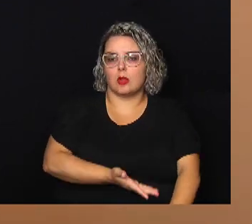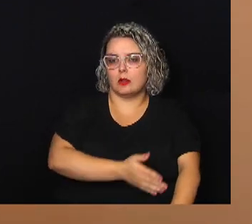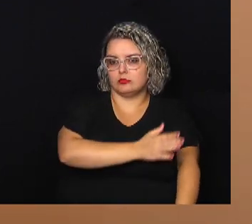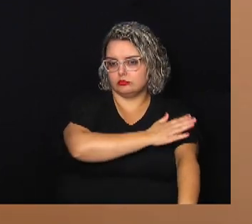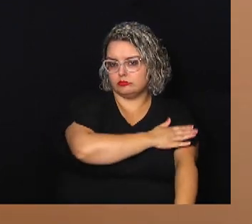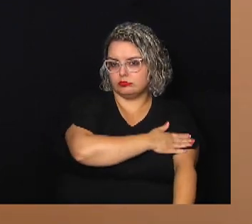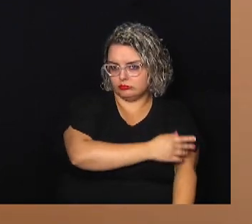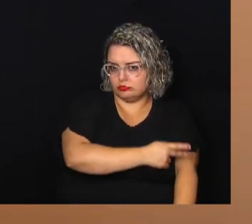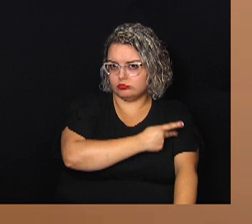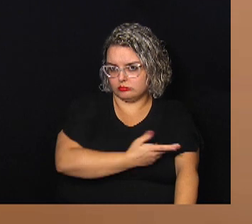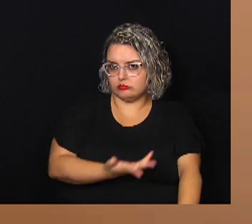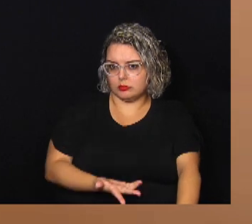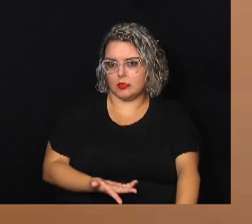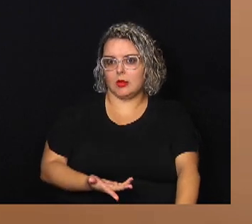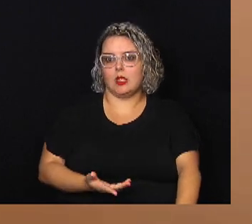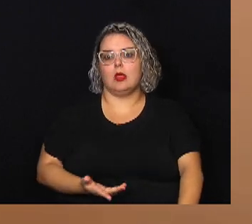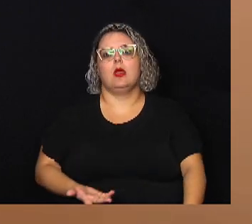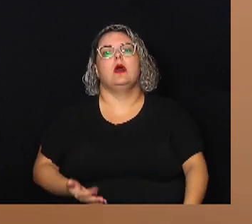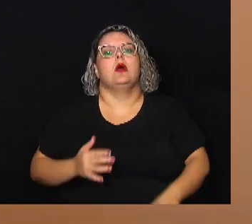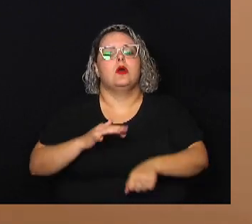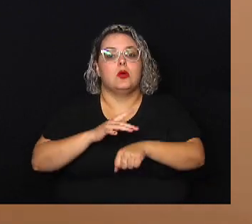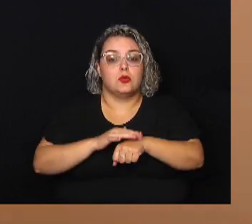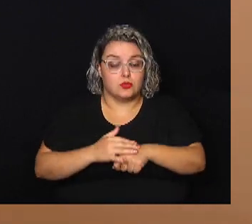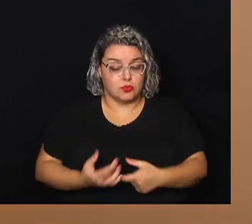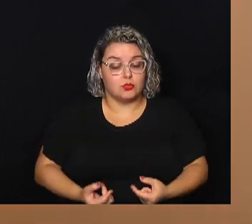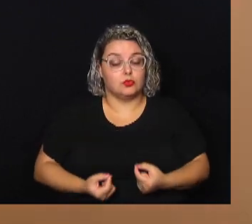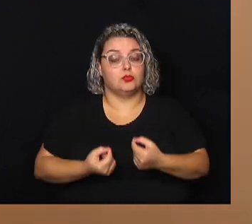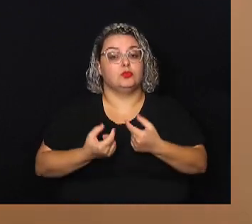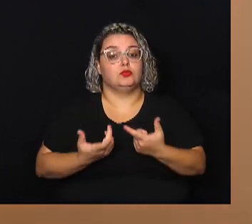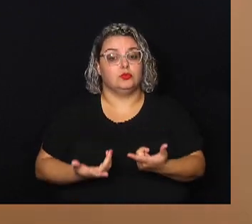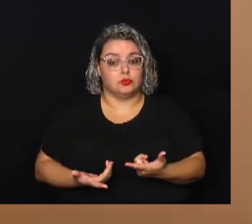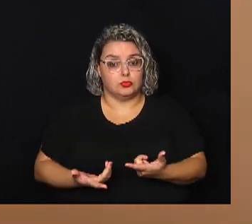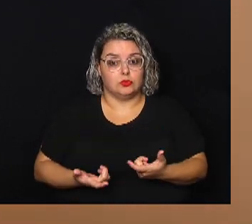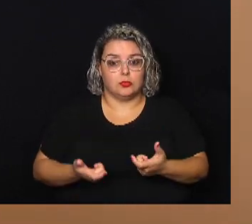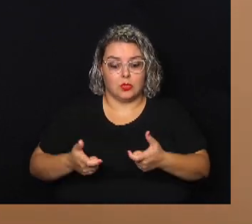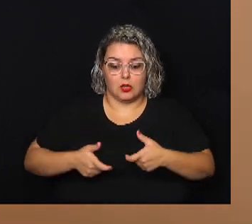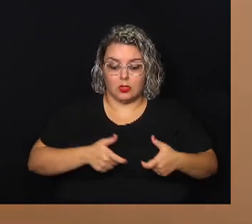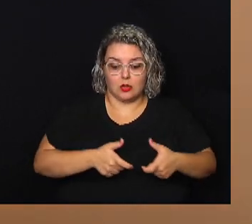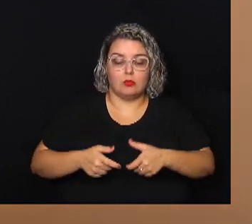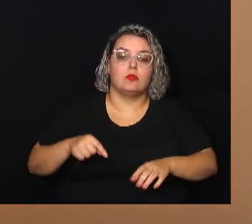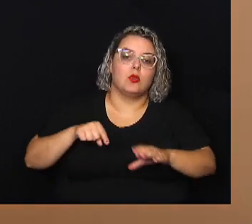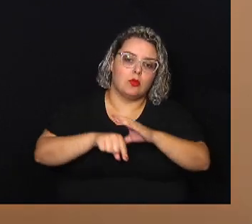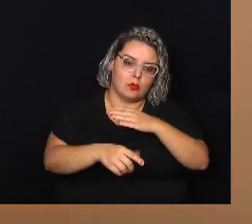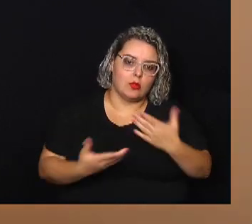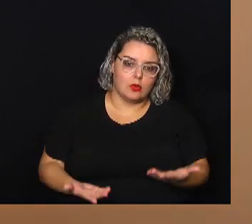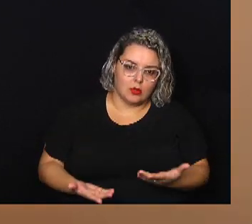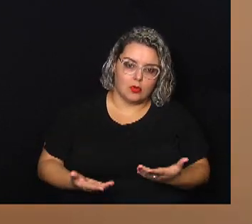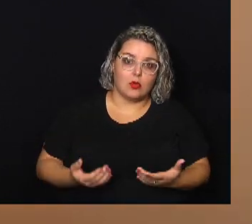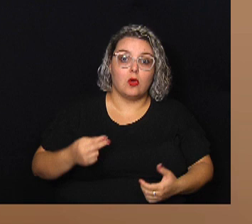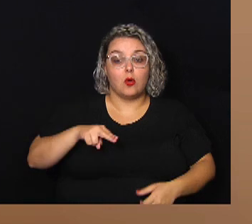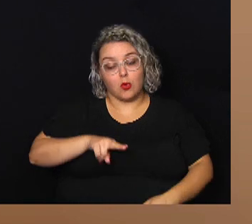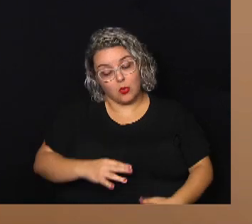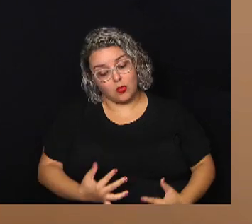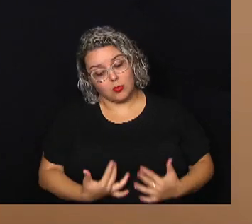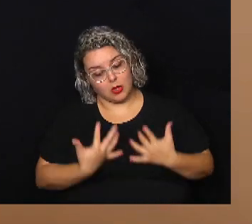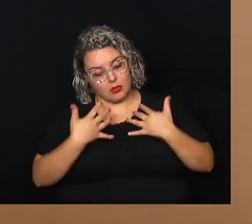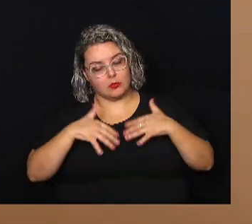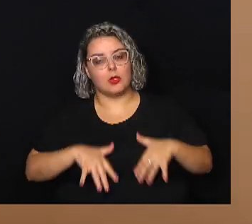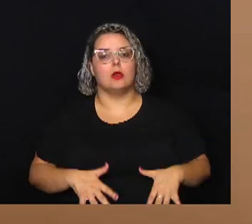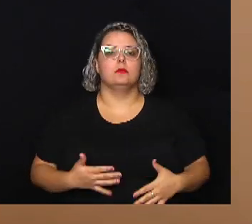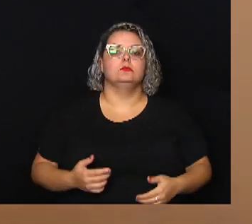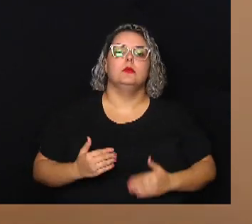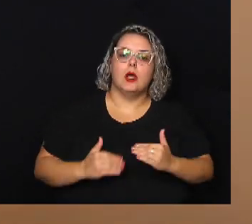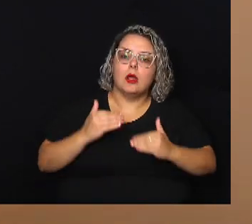levando em consideração aquelas doenças oncológicas localmente avançadas ou com metástase, a evolução